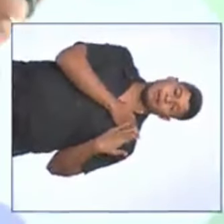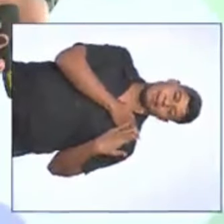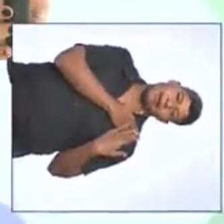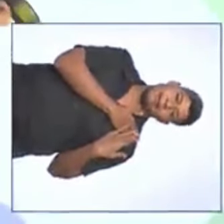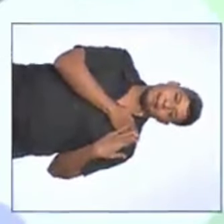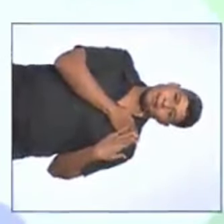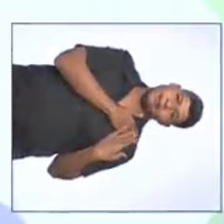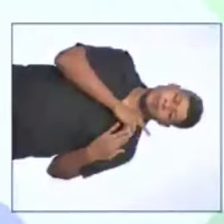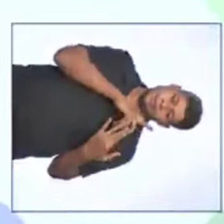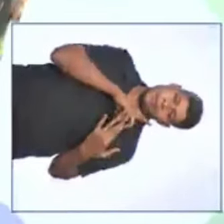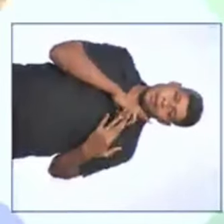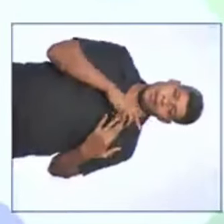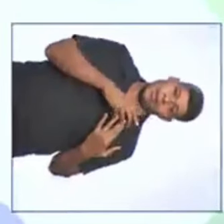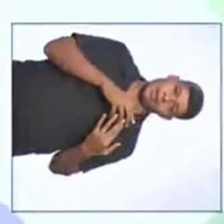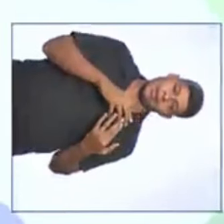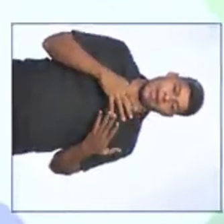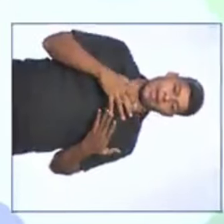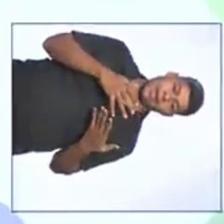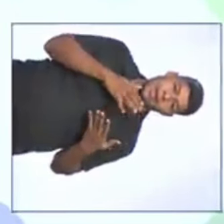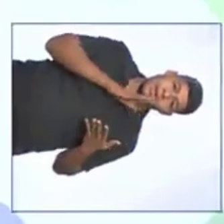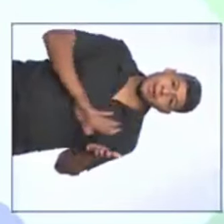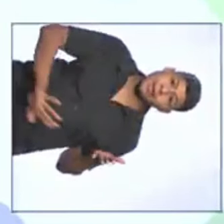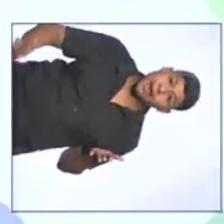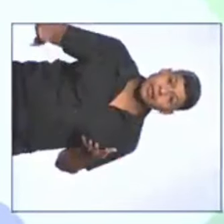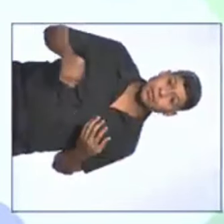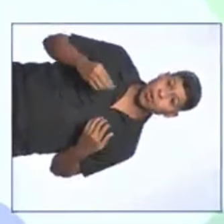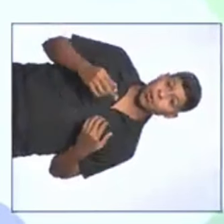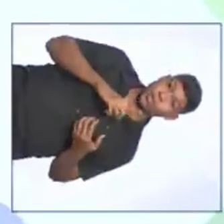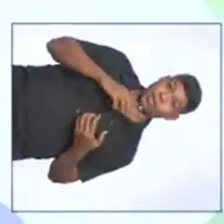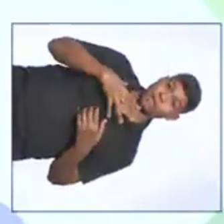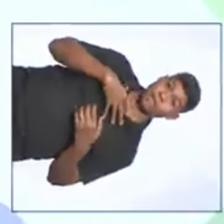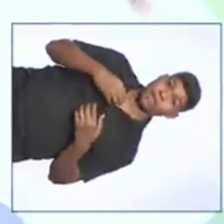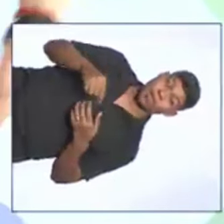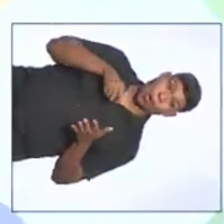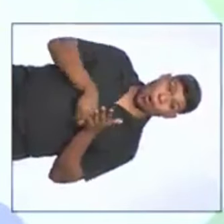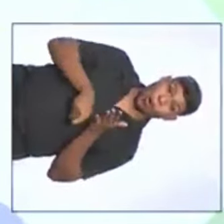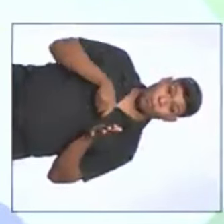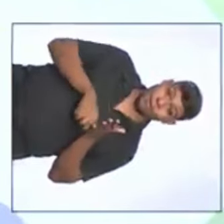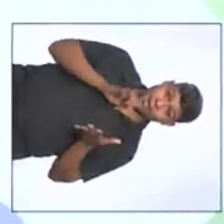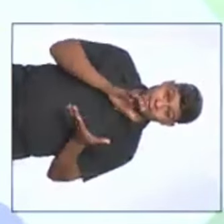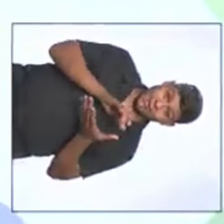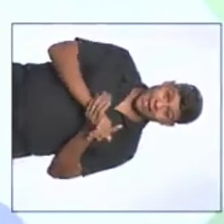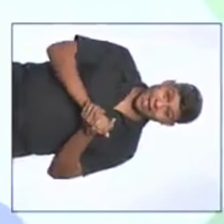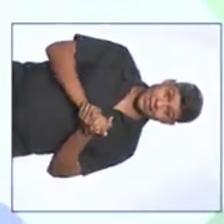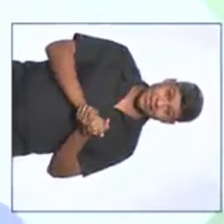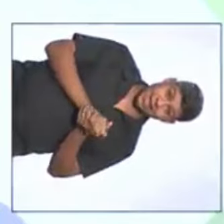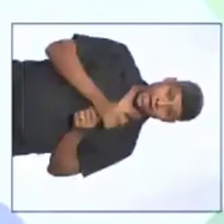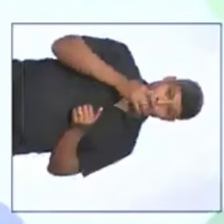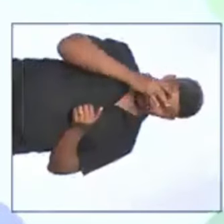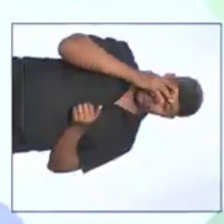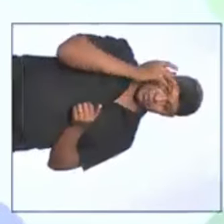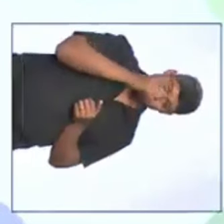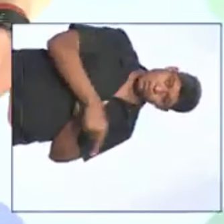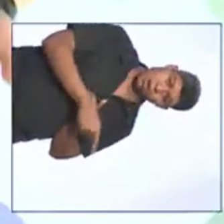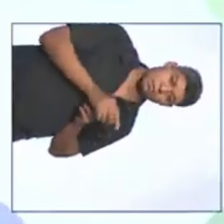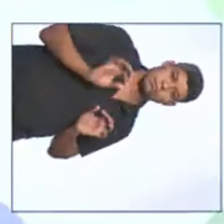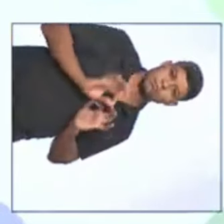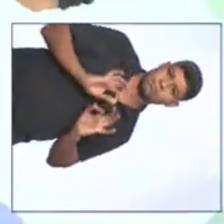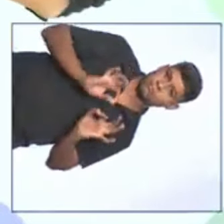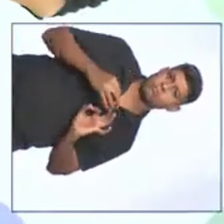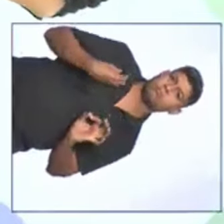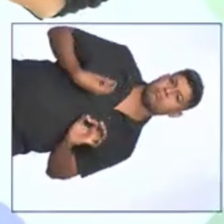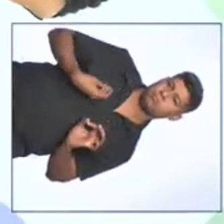né? De ter essa criança, ou até porque, no fato é, se você tem um filho, você não é obrigado a casar com a pessoa com que você teve filho, se isso vai acabar